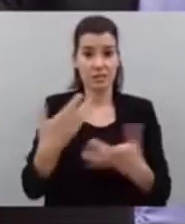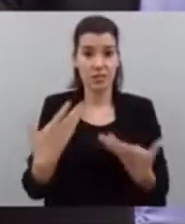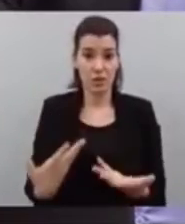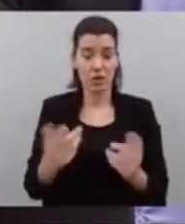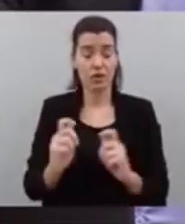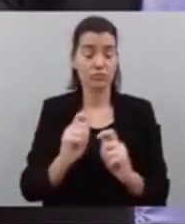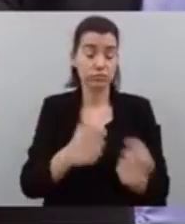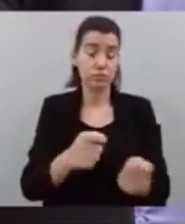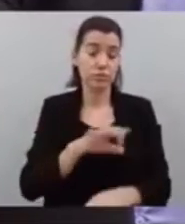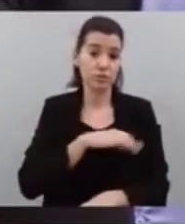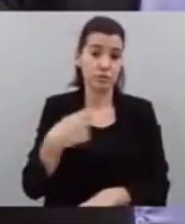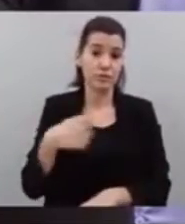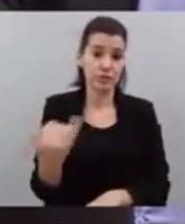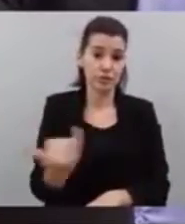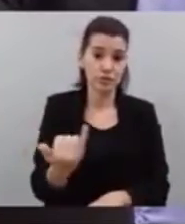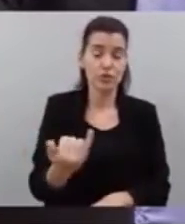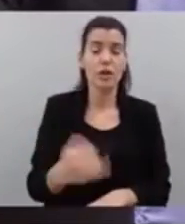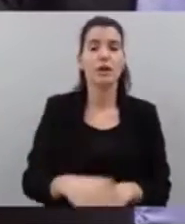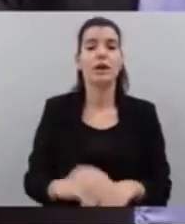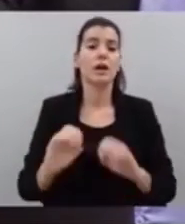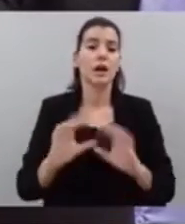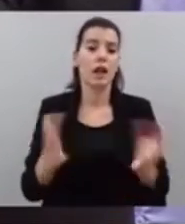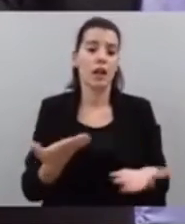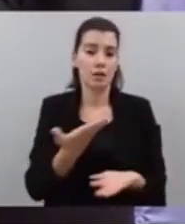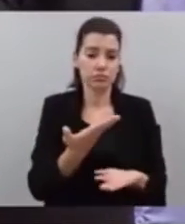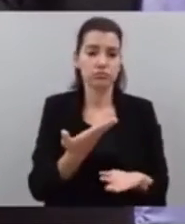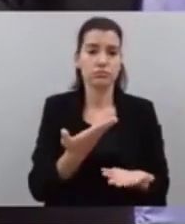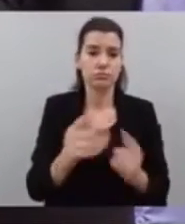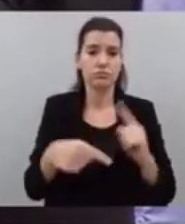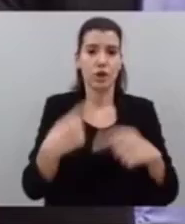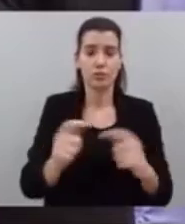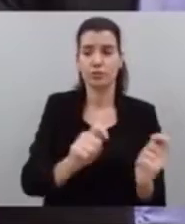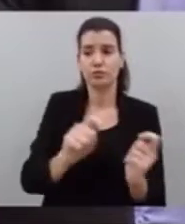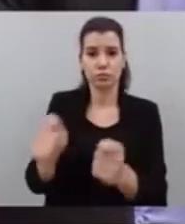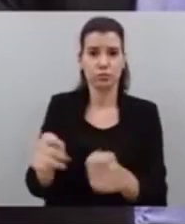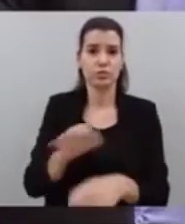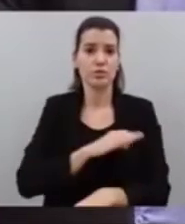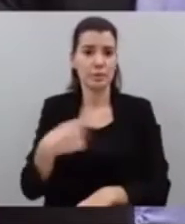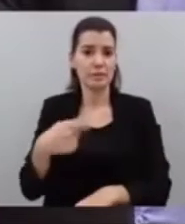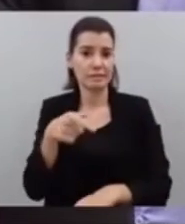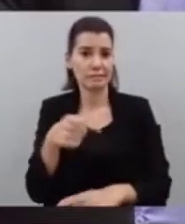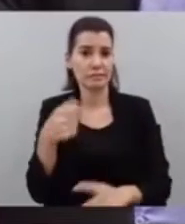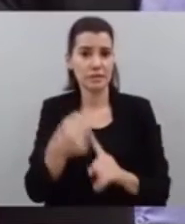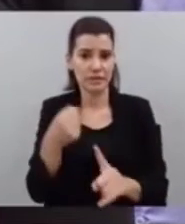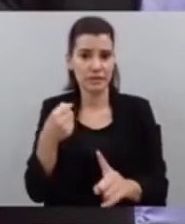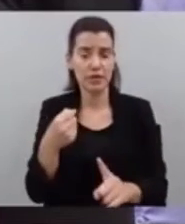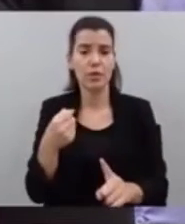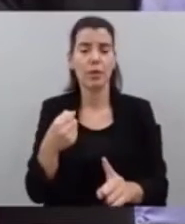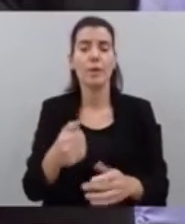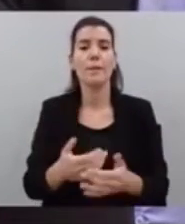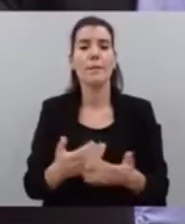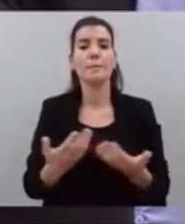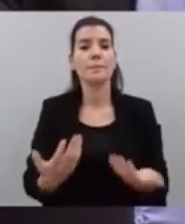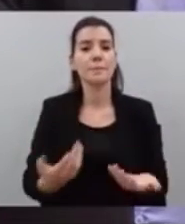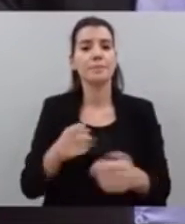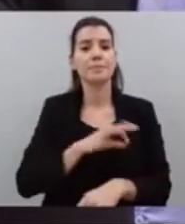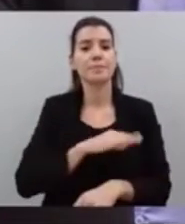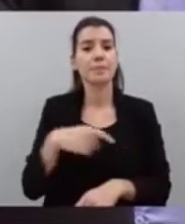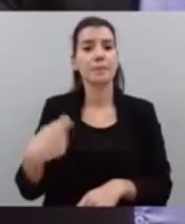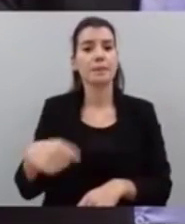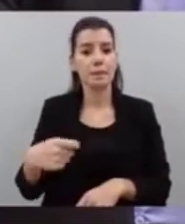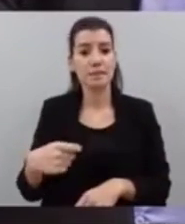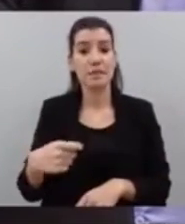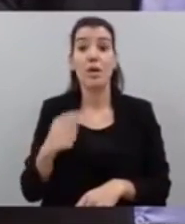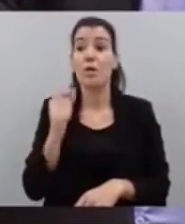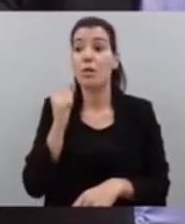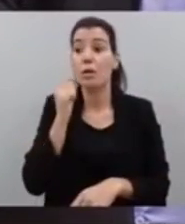Senhor Vice-Presidente, que naturalmente entregará ao Senhor Presidente este desafio, é que o Senhor Presidente, ou quem